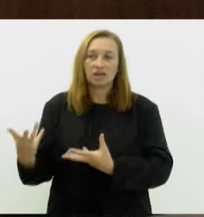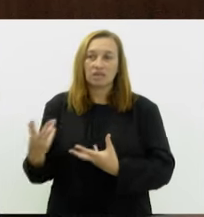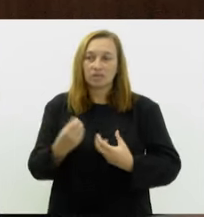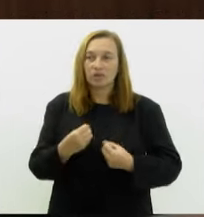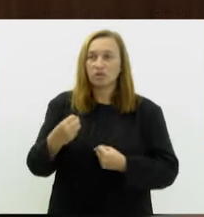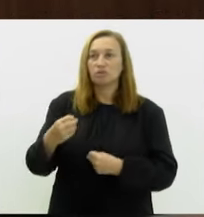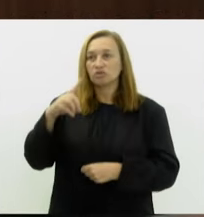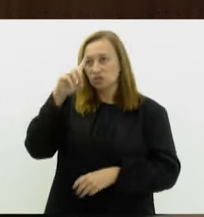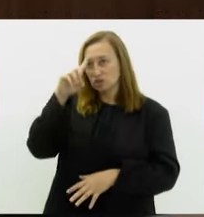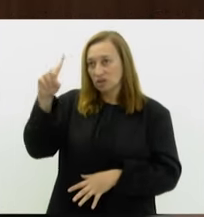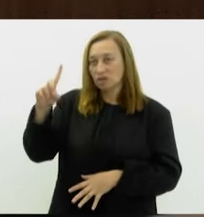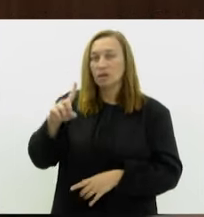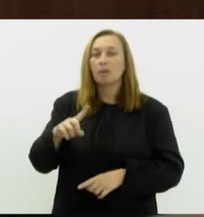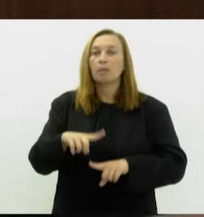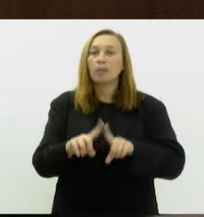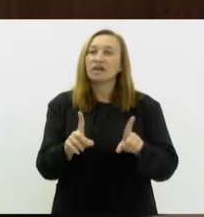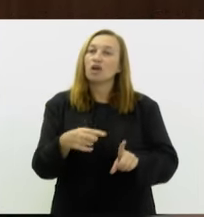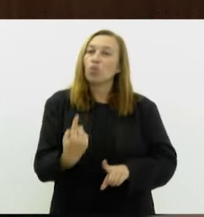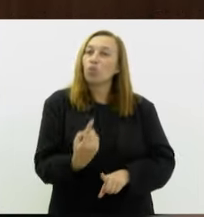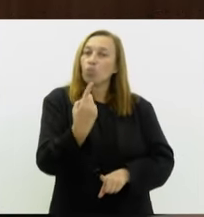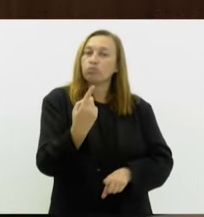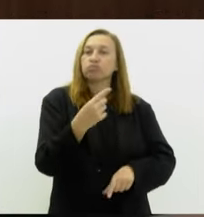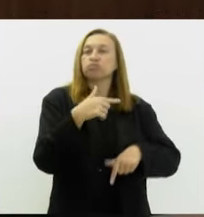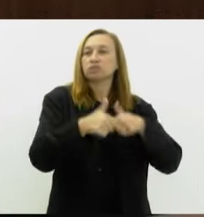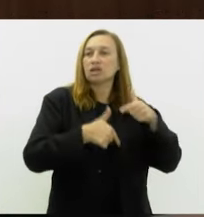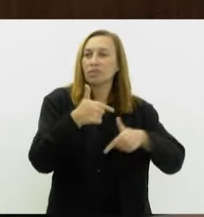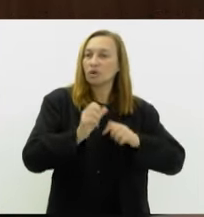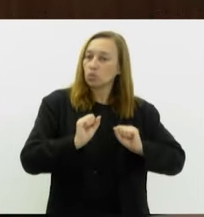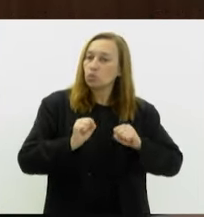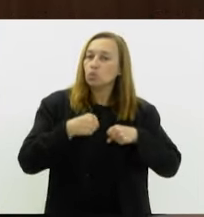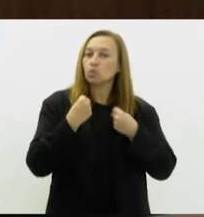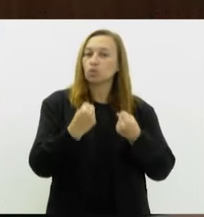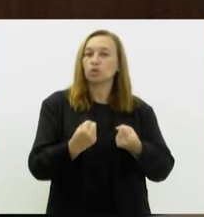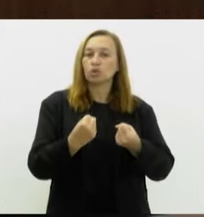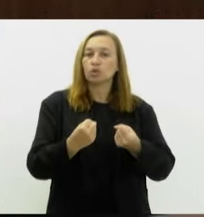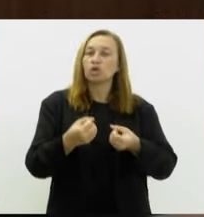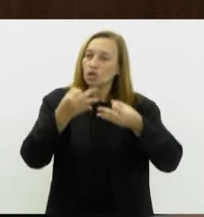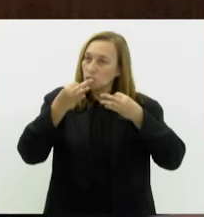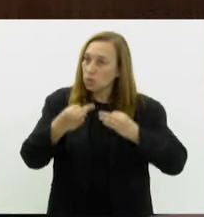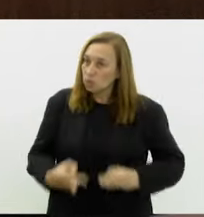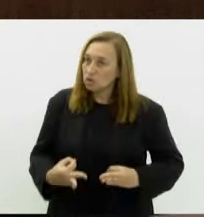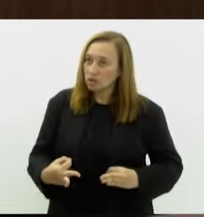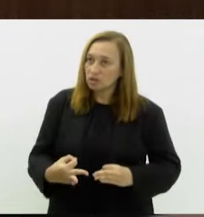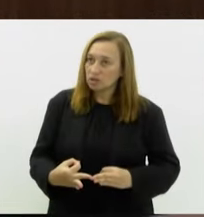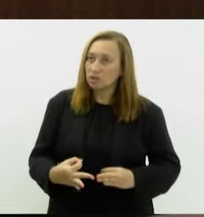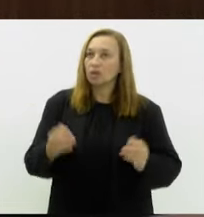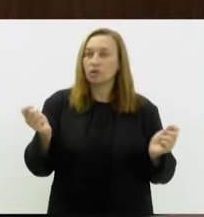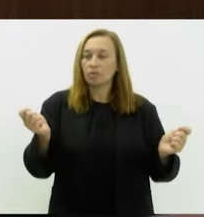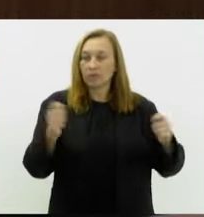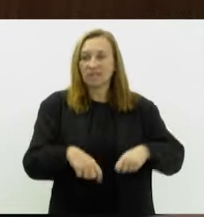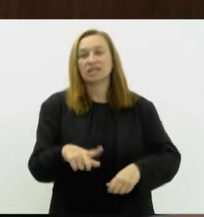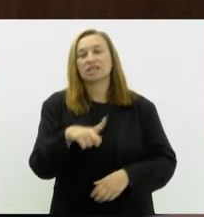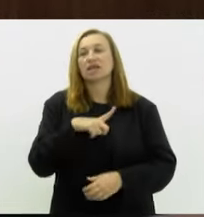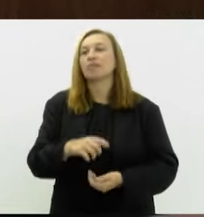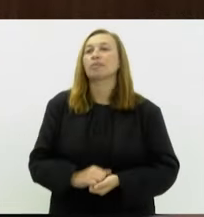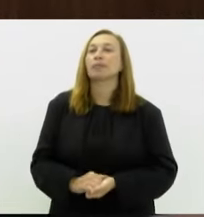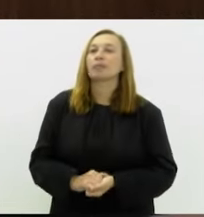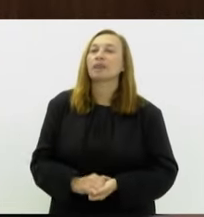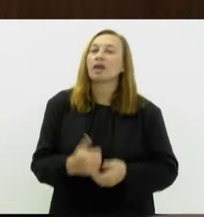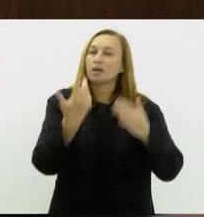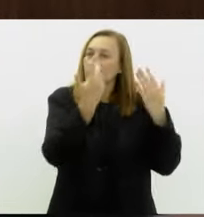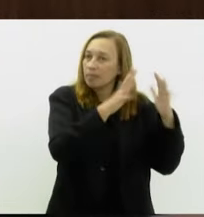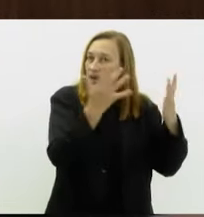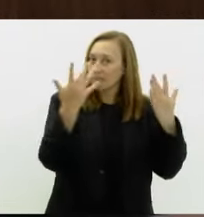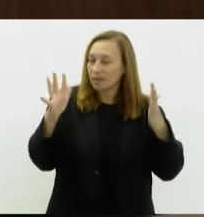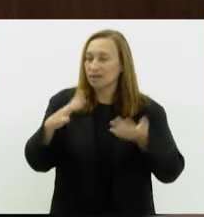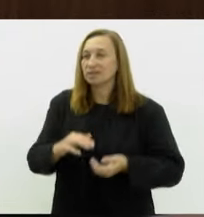é um trabalhador dedicado, honesto e competente. Parabéns.